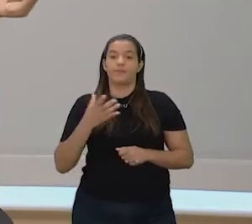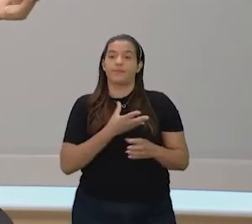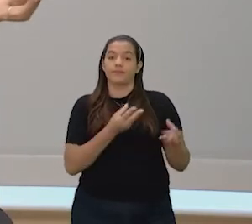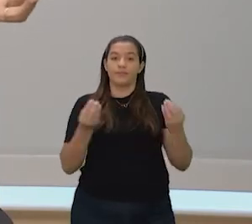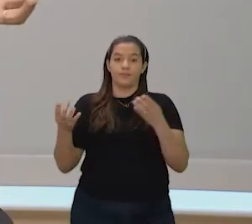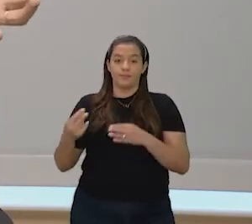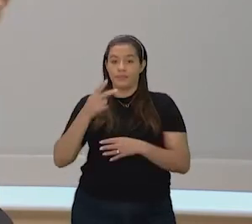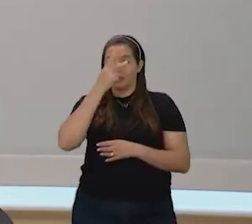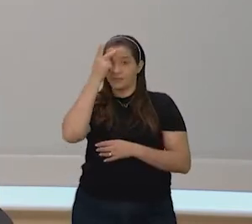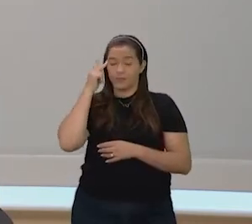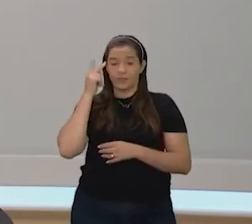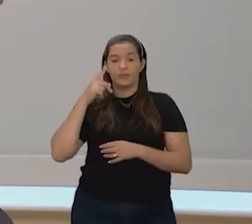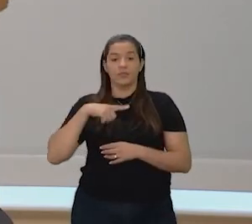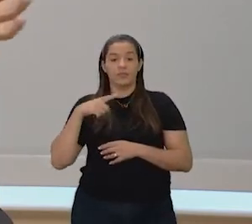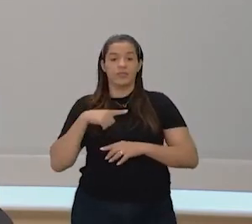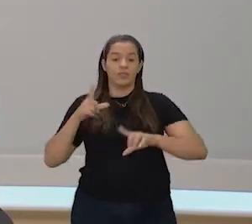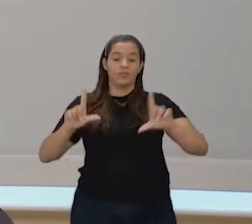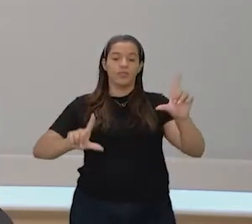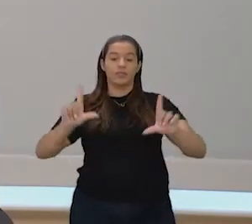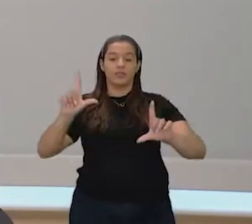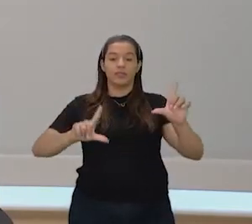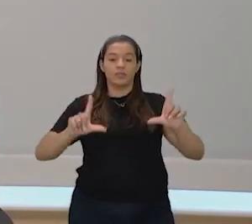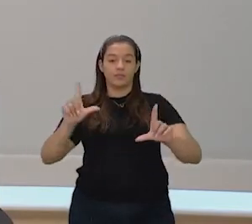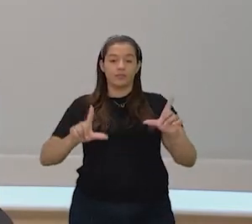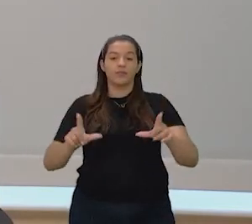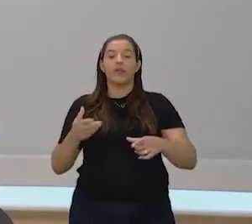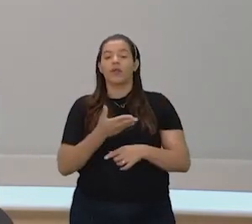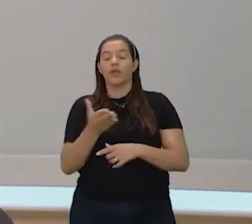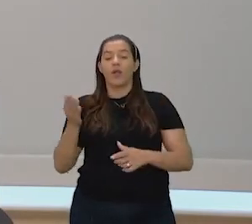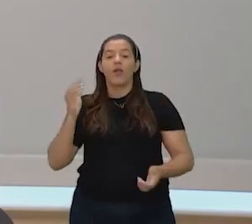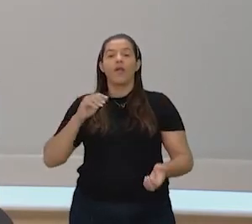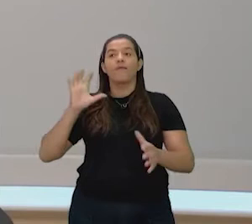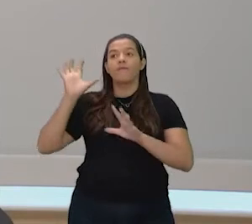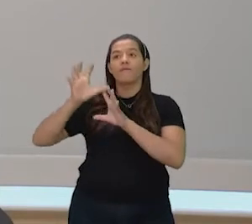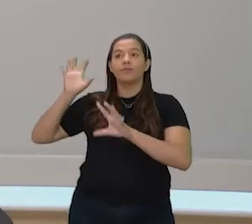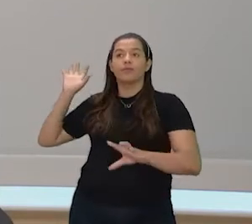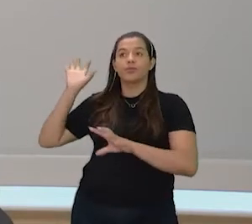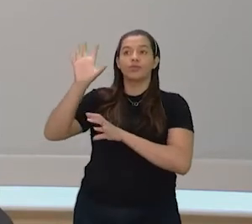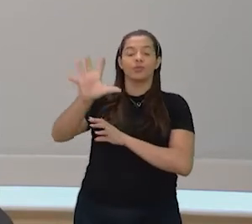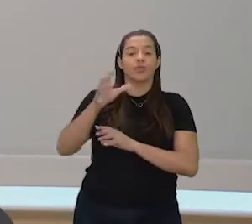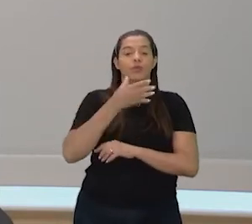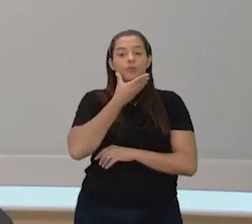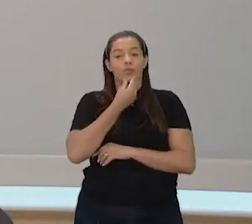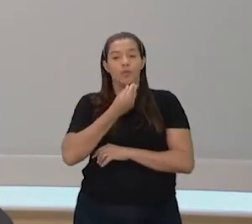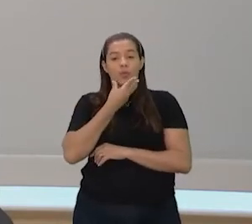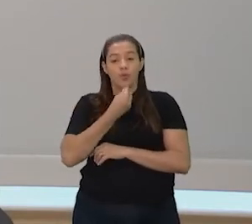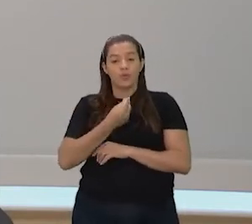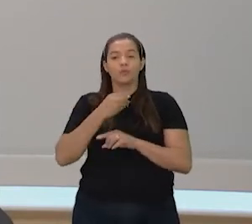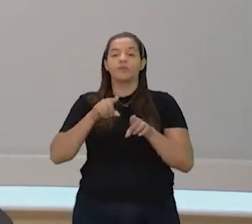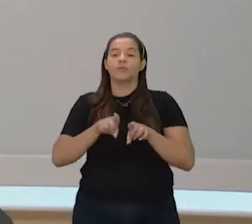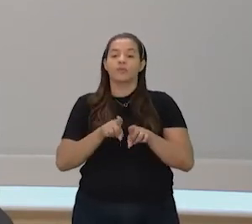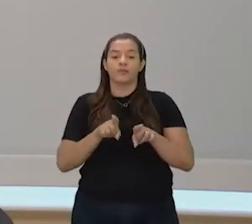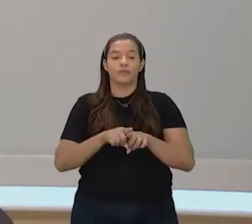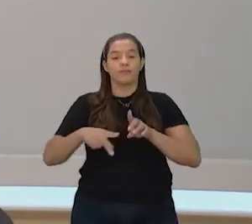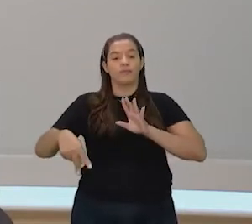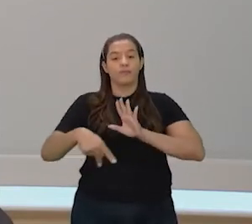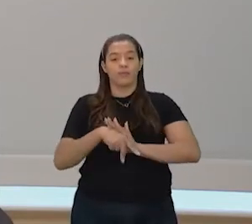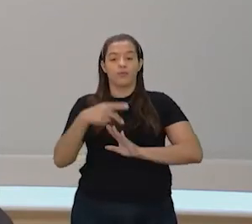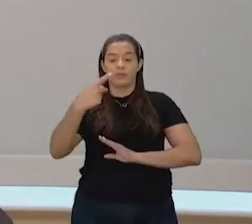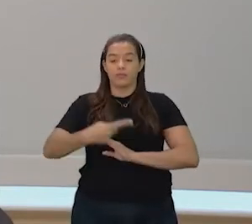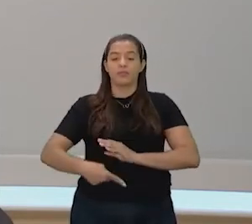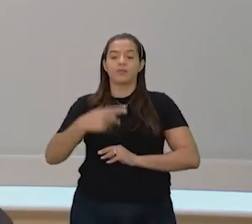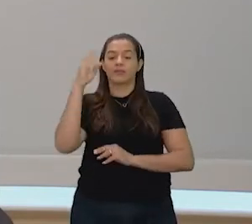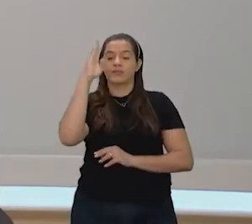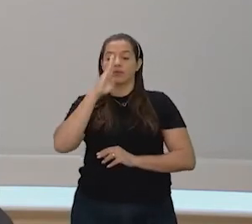os jogos televisivos são futsal e masculino. E a gente tem aqui no